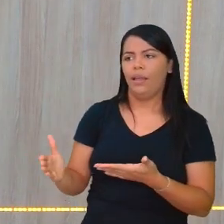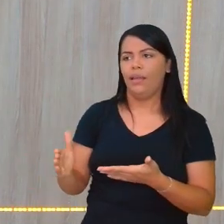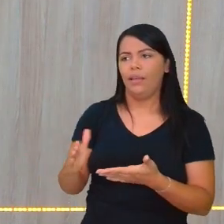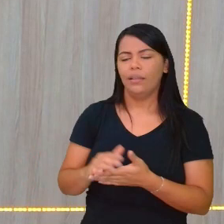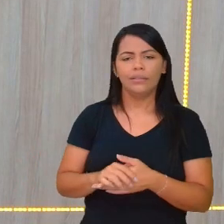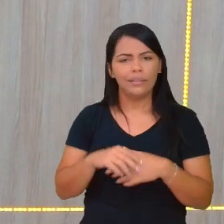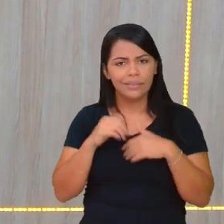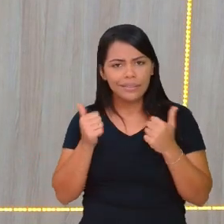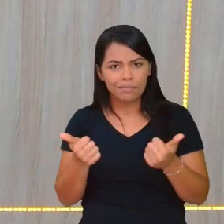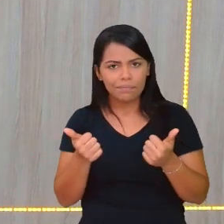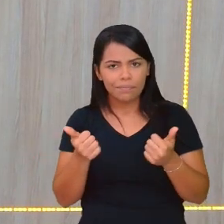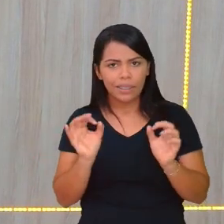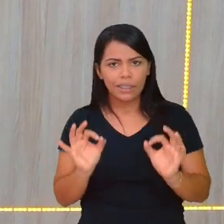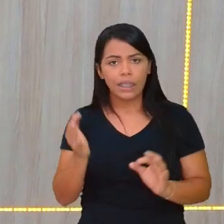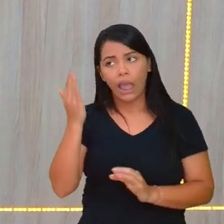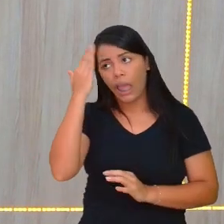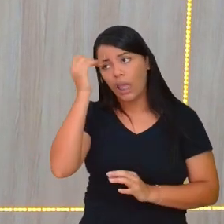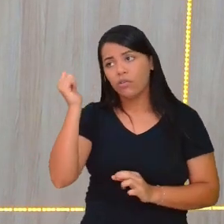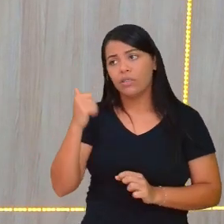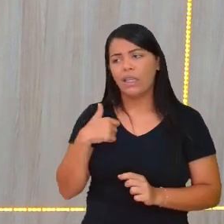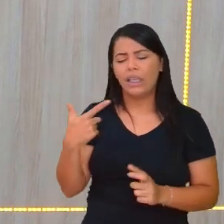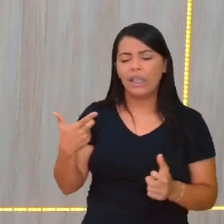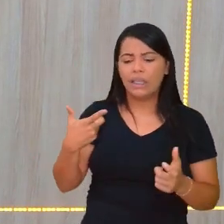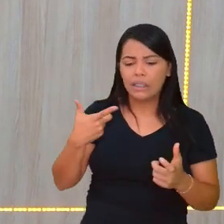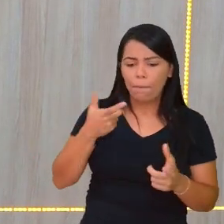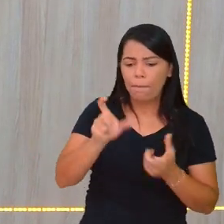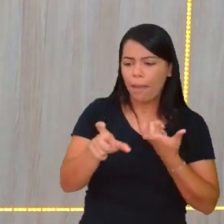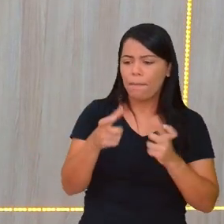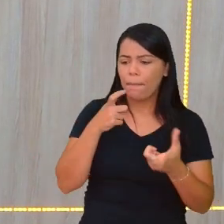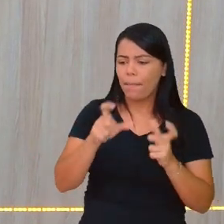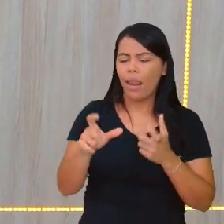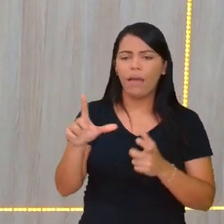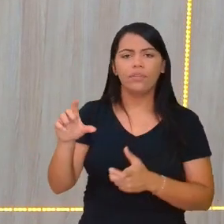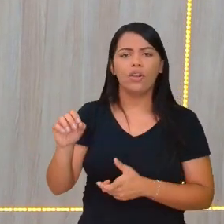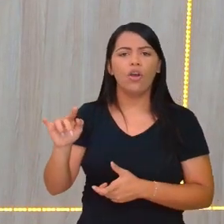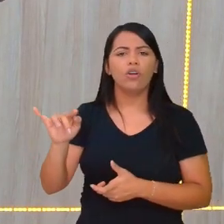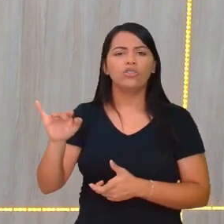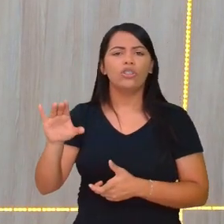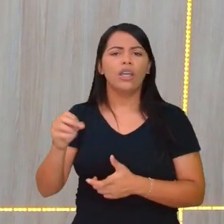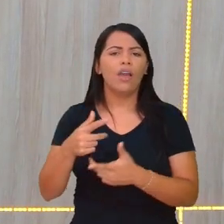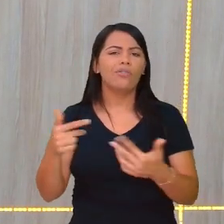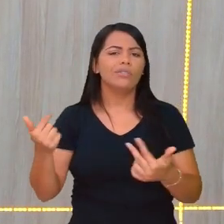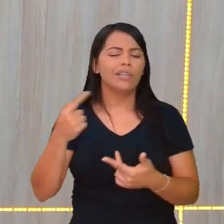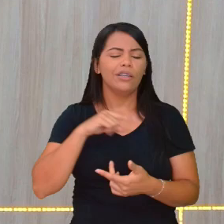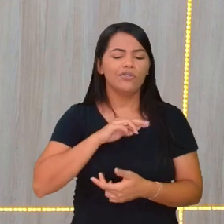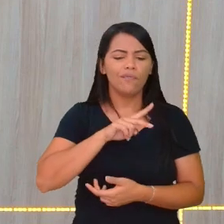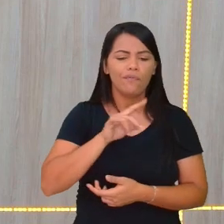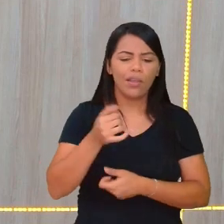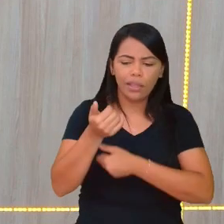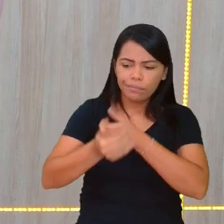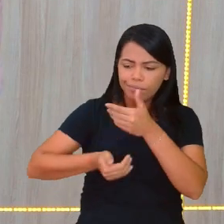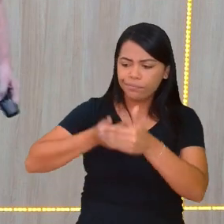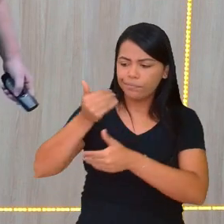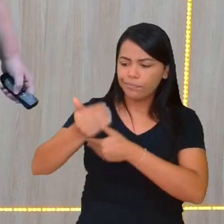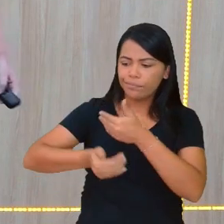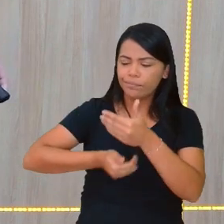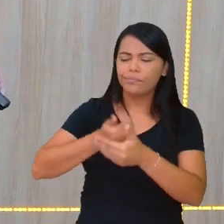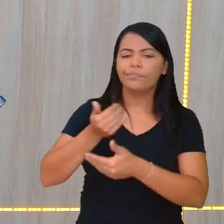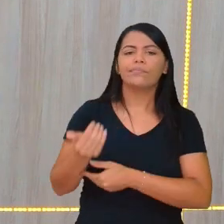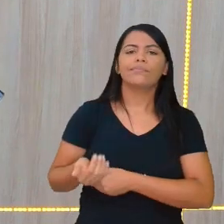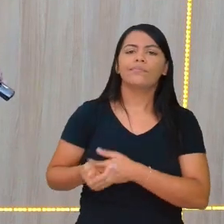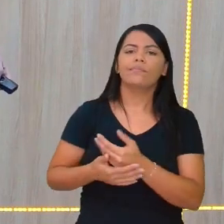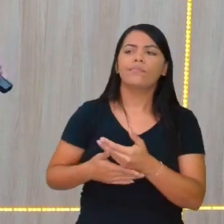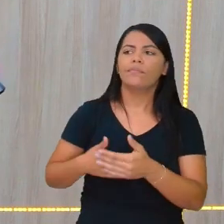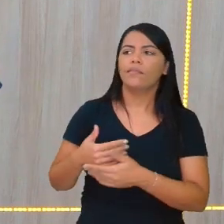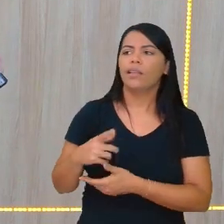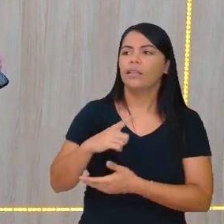sei que esse jogo de palavras de lógica é uma coisa que a gente vai aprendendo com o tempo. Mas ficou simples.